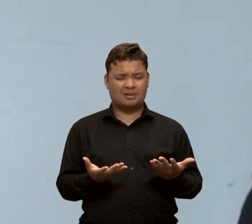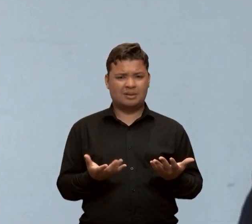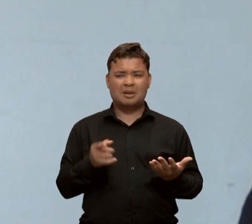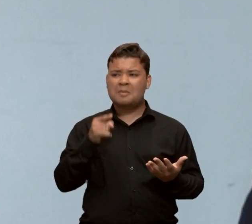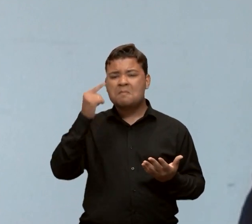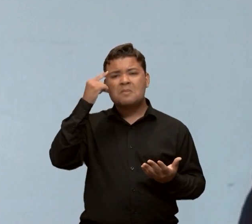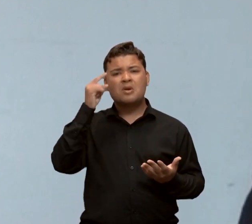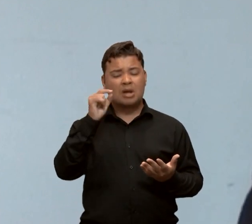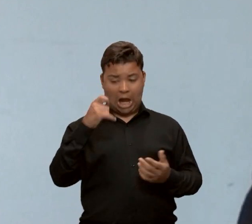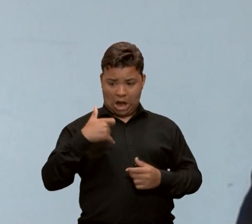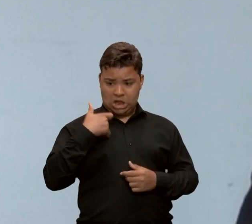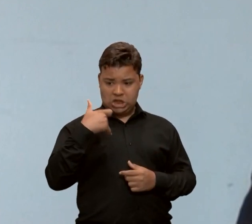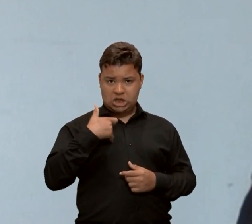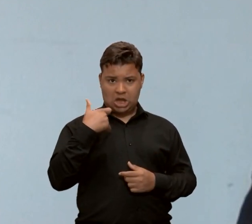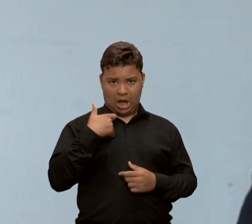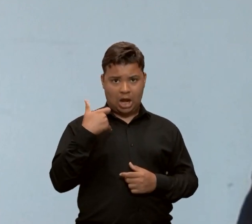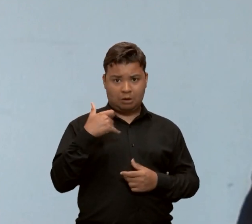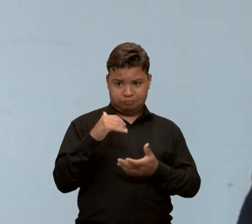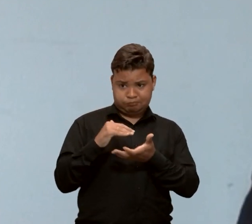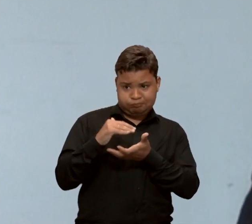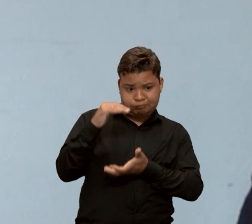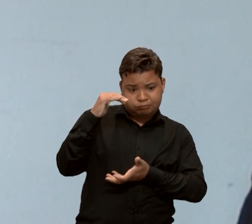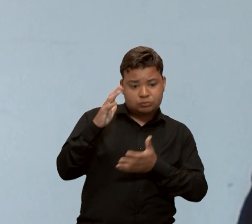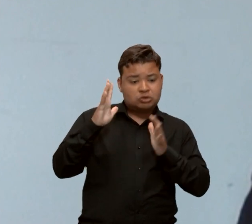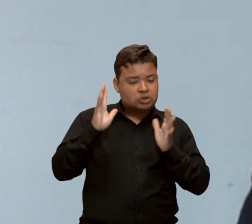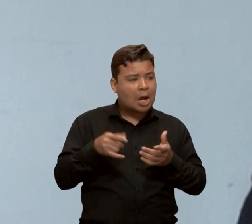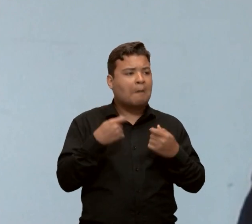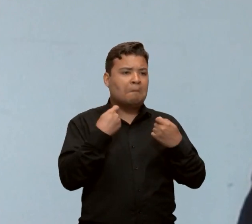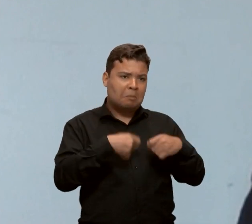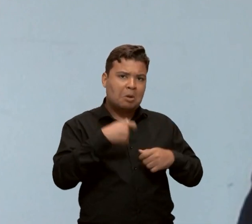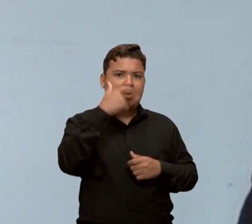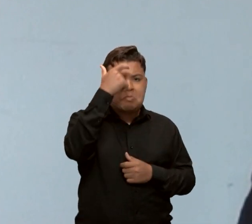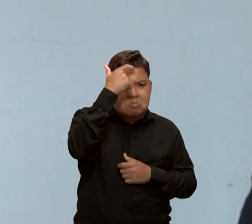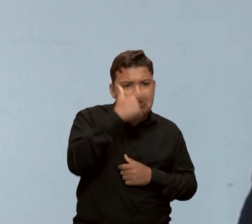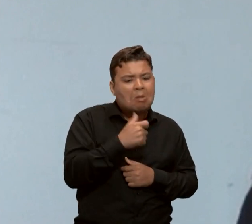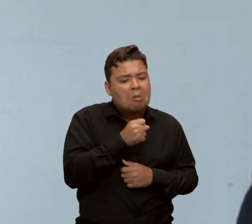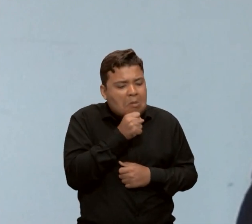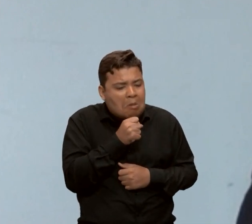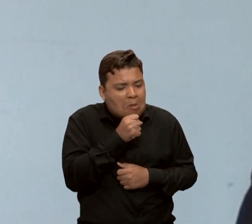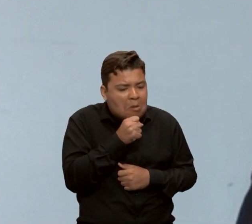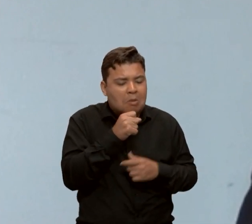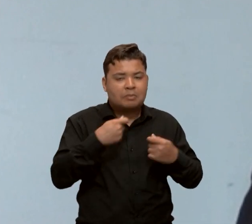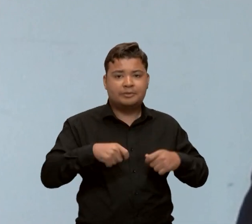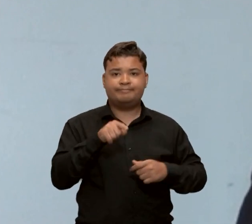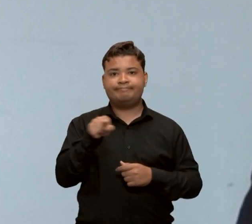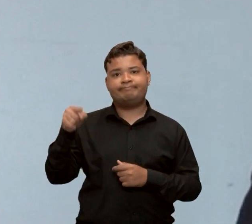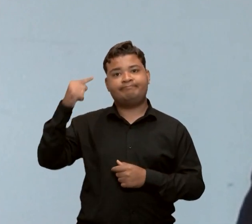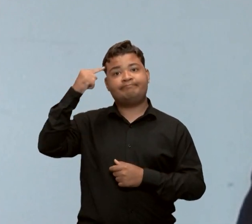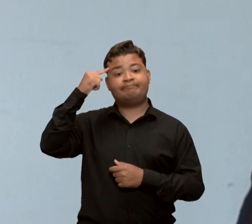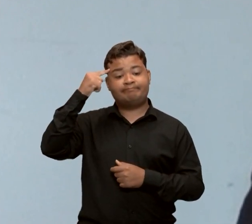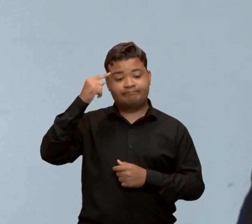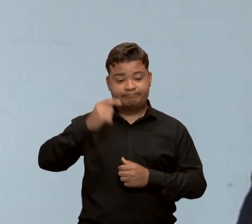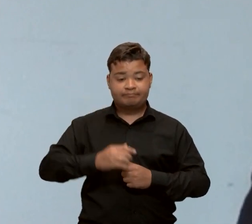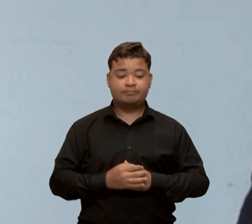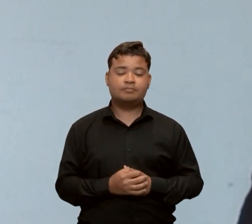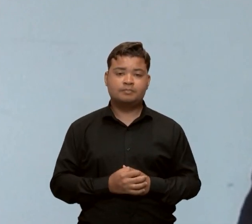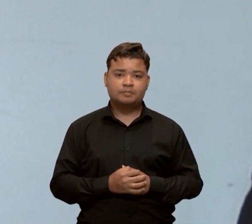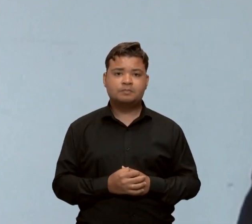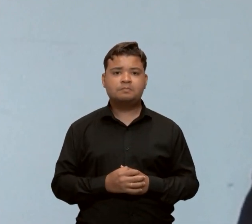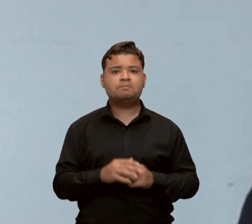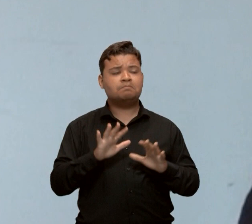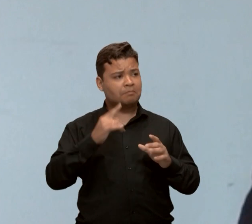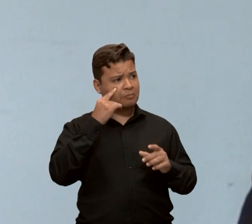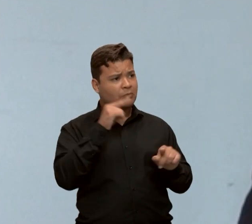perfil específico, né? Então, quando a gente traz essa questão dessa mulher hoje mais com esse modelo, né,